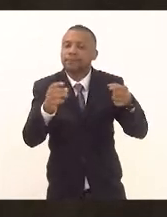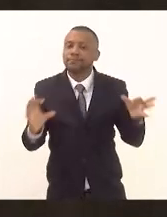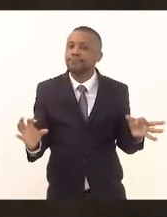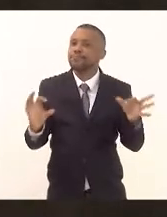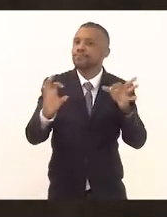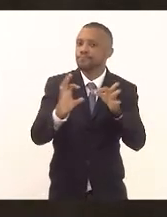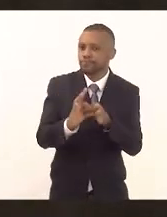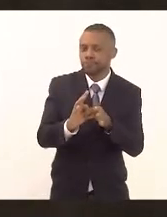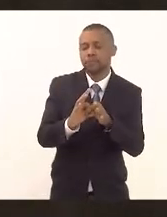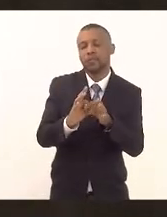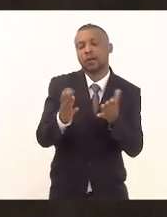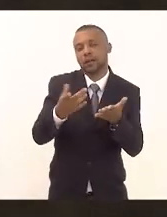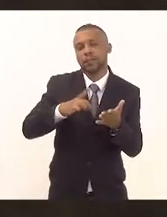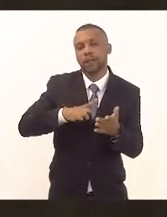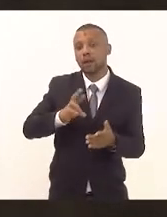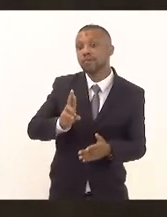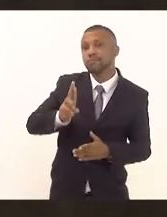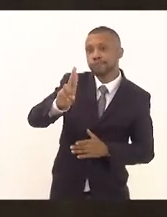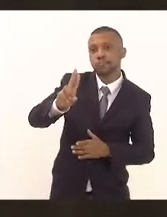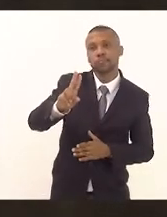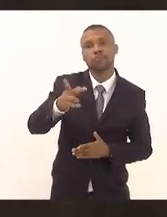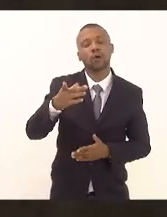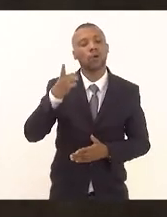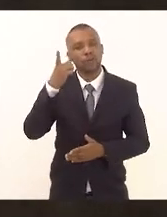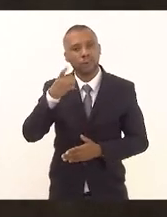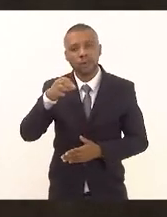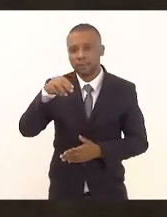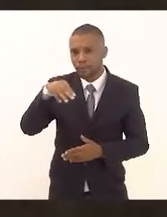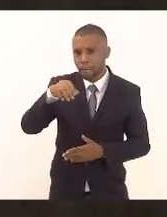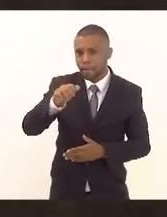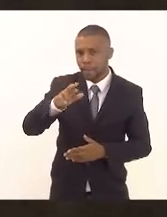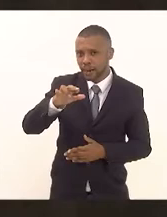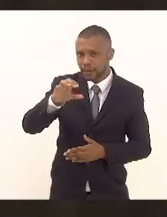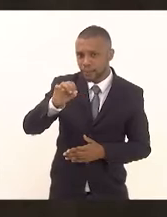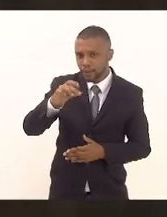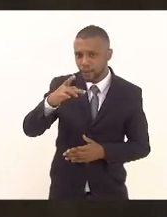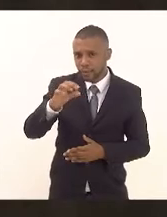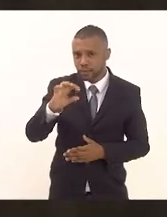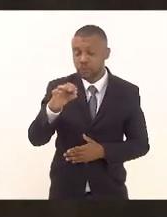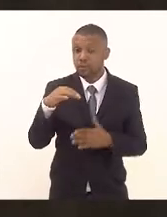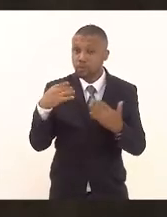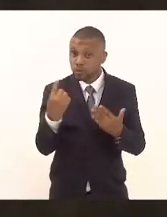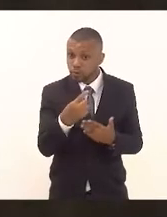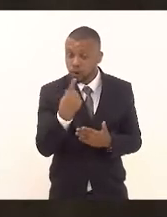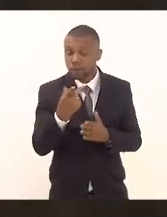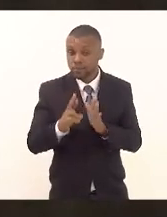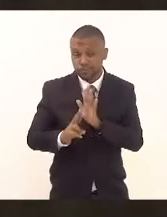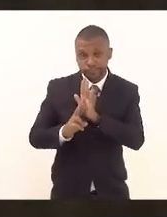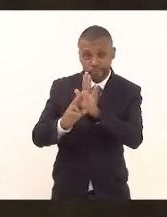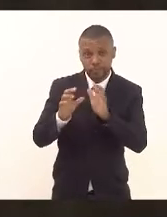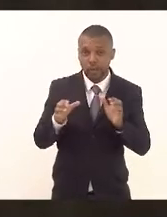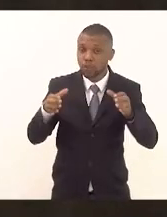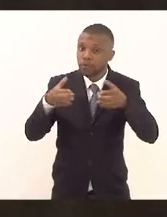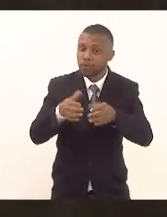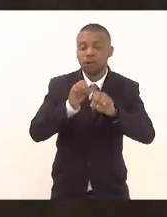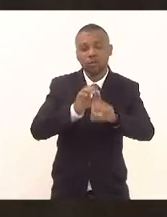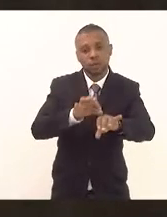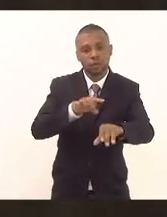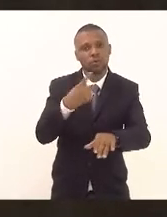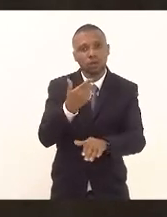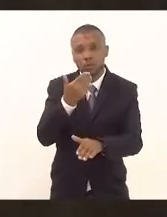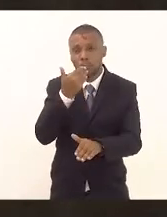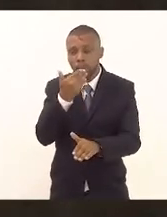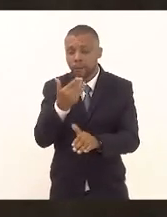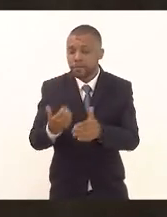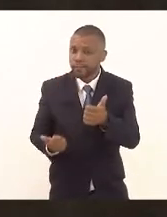agora pelo presidente da CCJ, deputado Márcio Pacheco. Então, a gente da Comissão de Educação vai dar um parecer também favorável ao